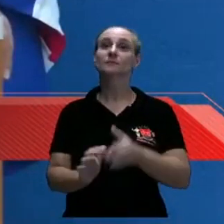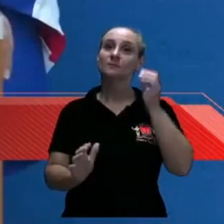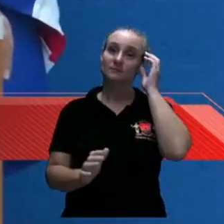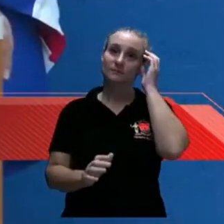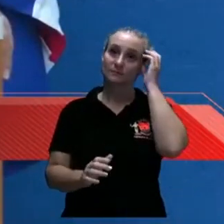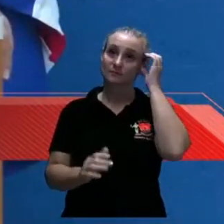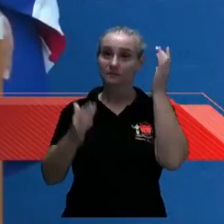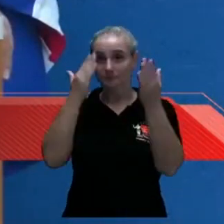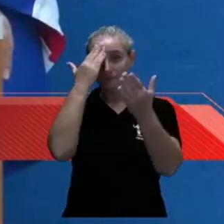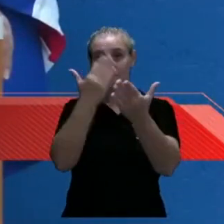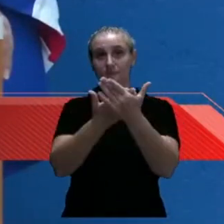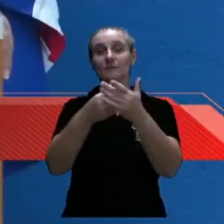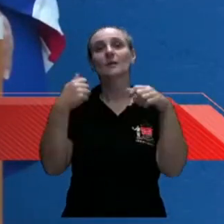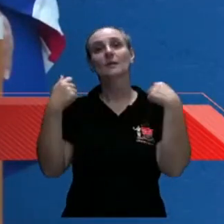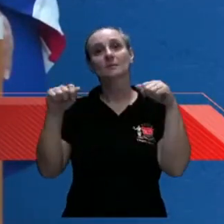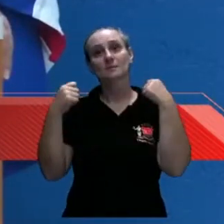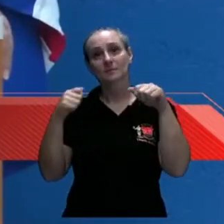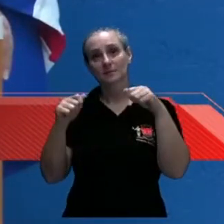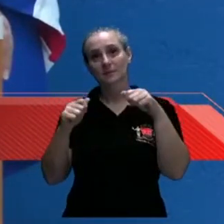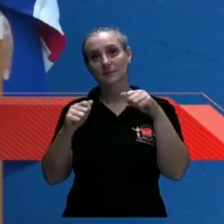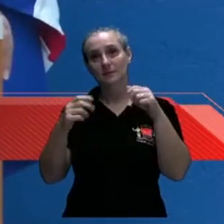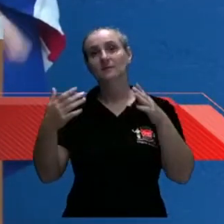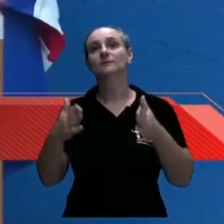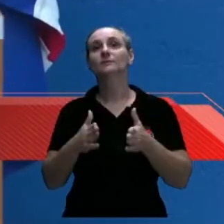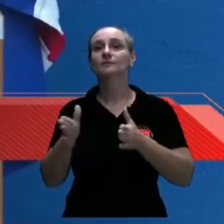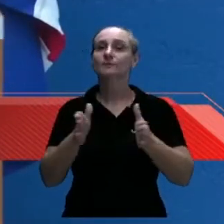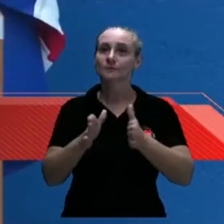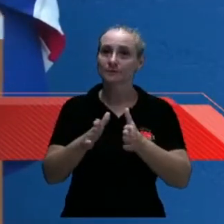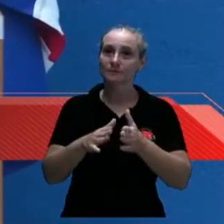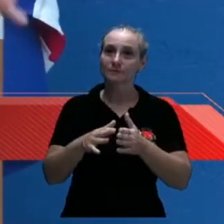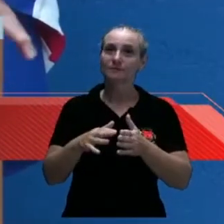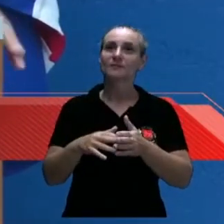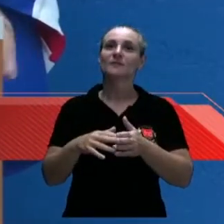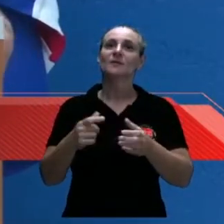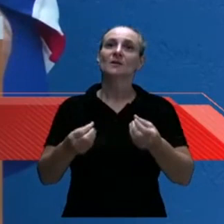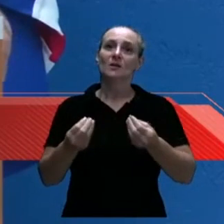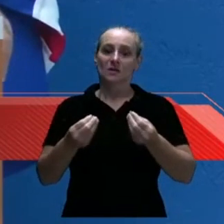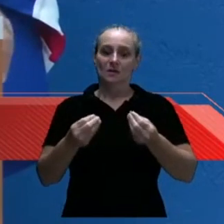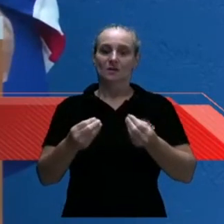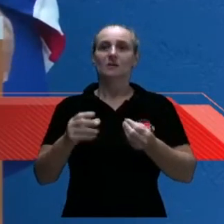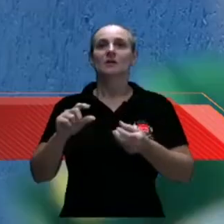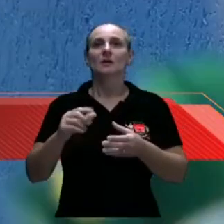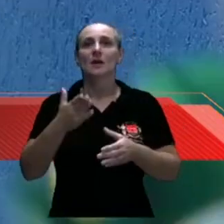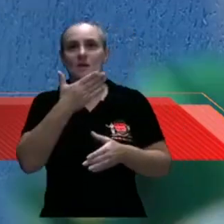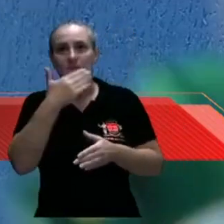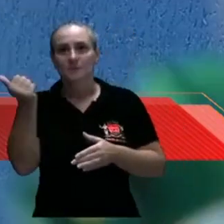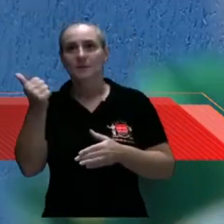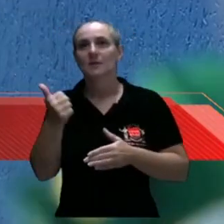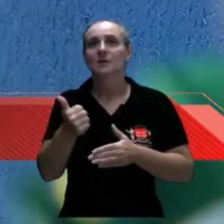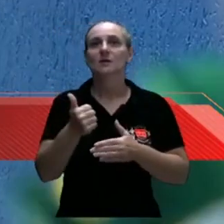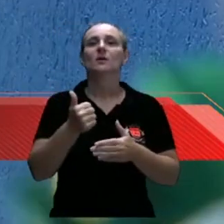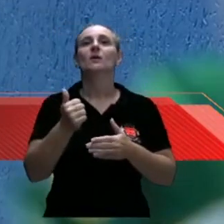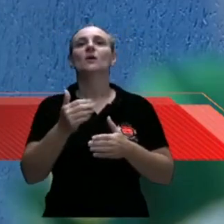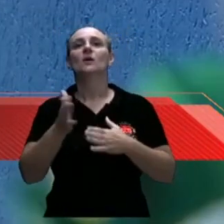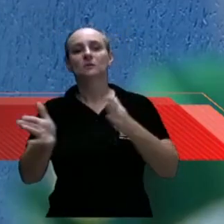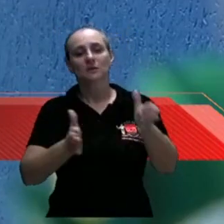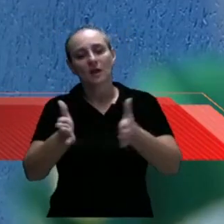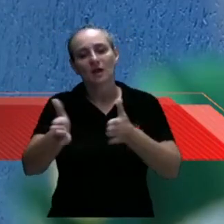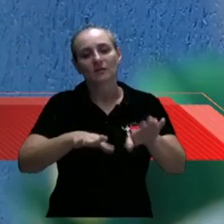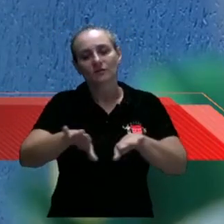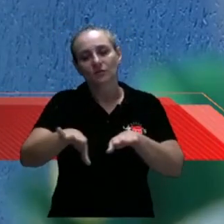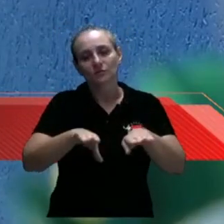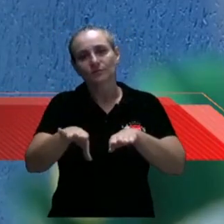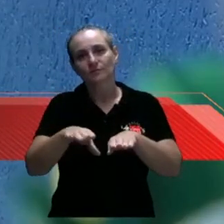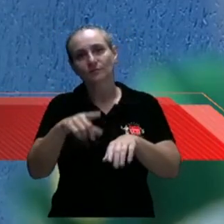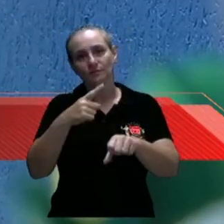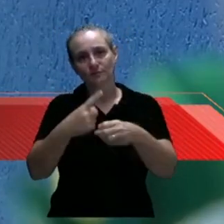Então, eu acho que há necessidade de recompor diversas situações para que se melhore a condição de tráfego em nossa cidade.